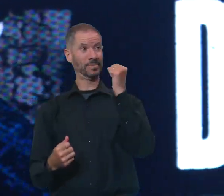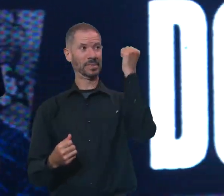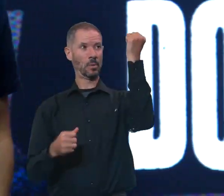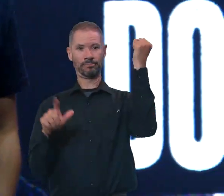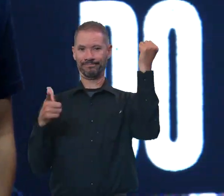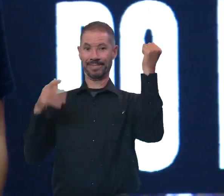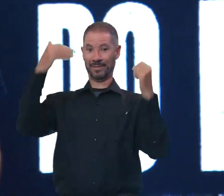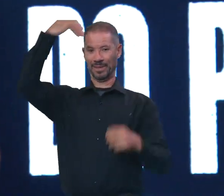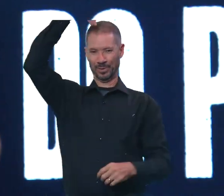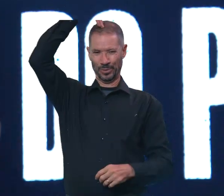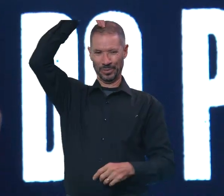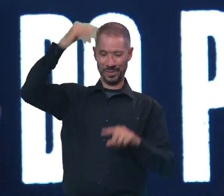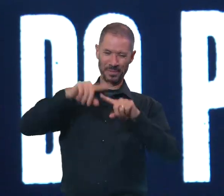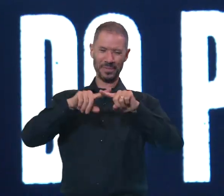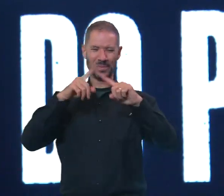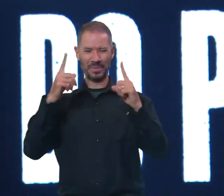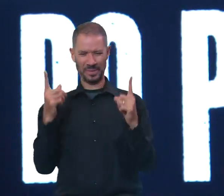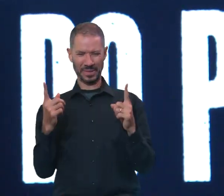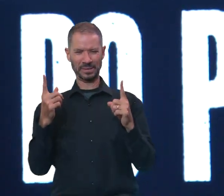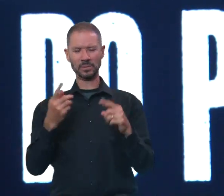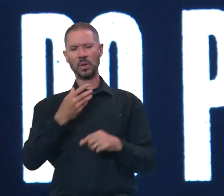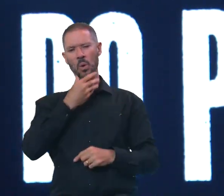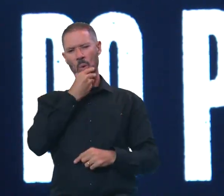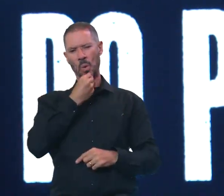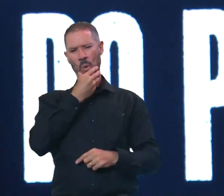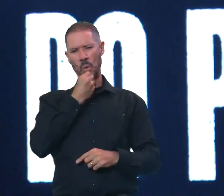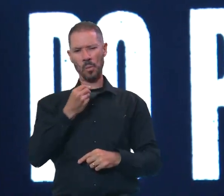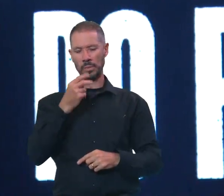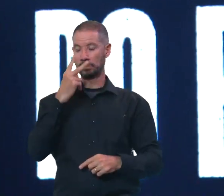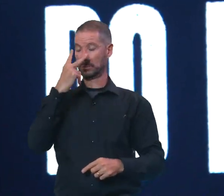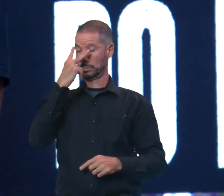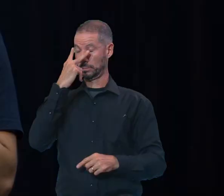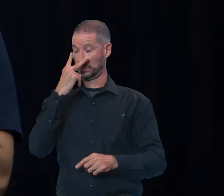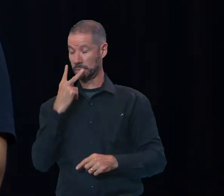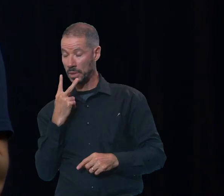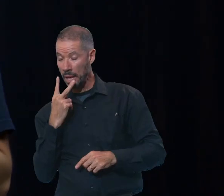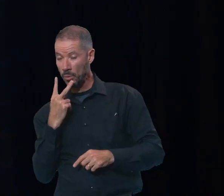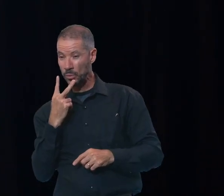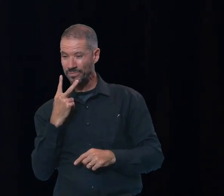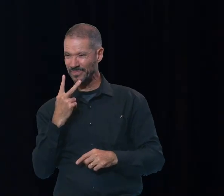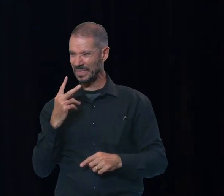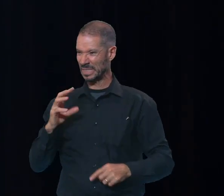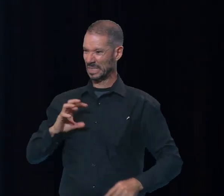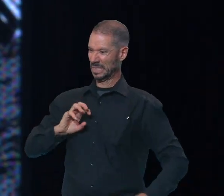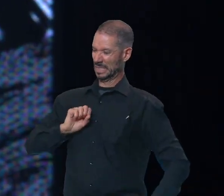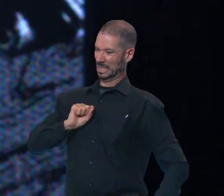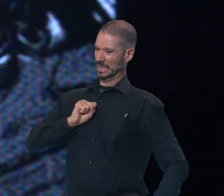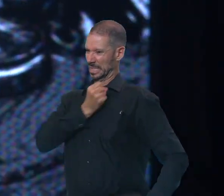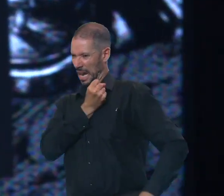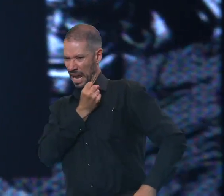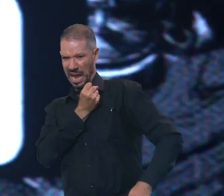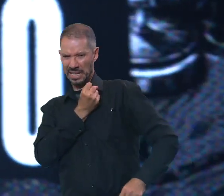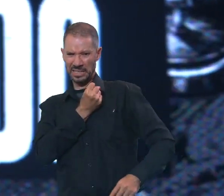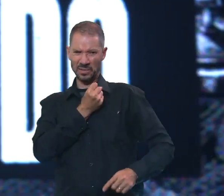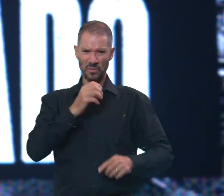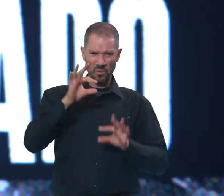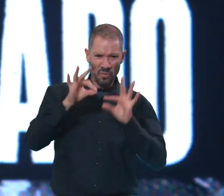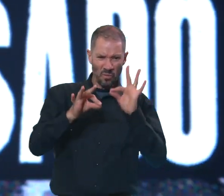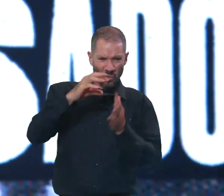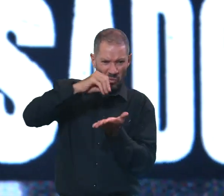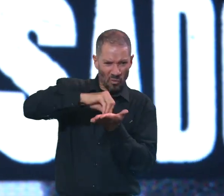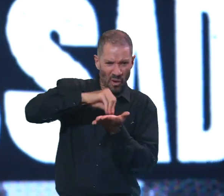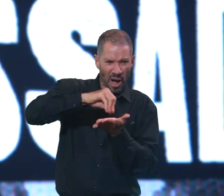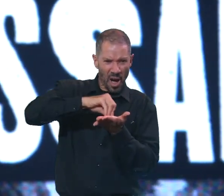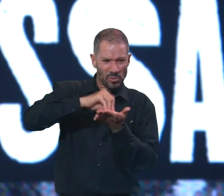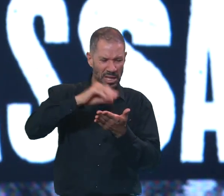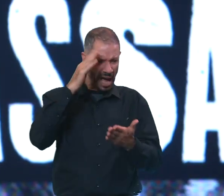culpa. Mas um homem cego pelo ódio, cego pela injustiça, que era aquilo que